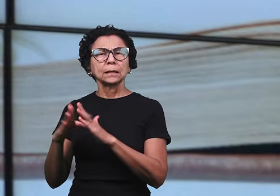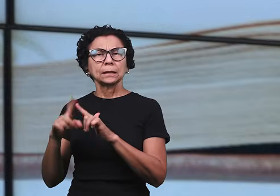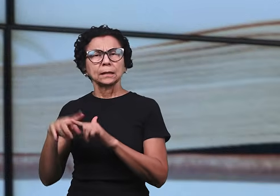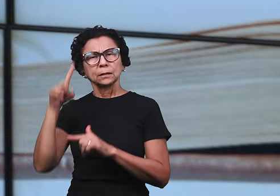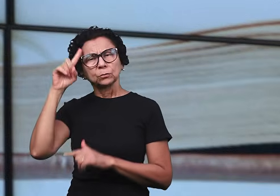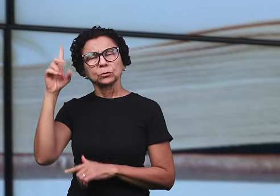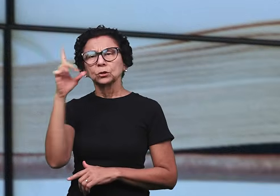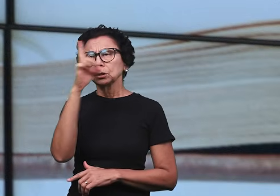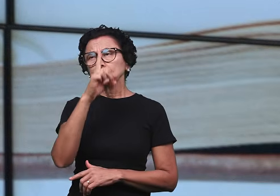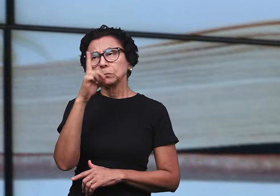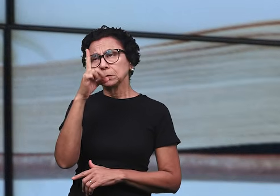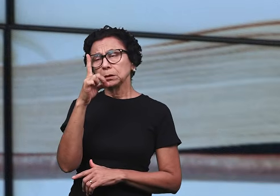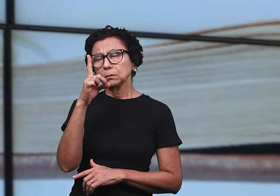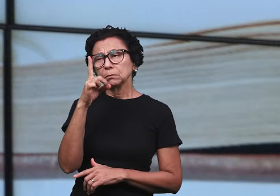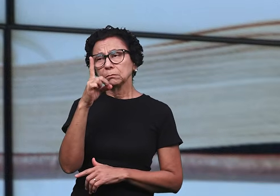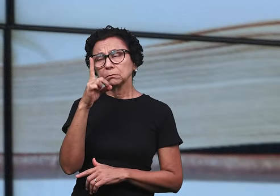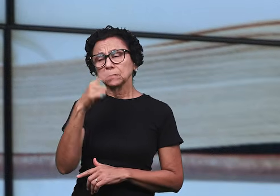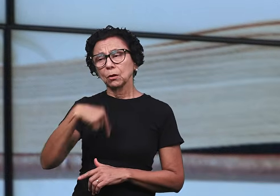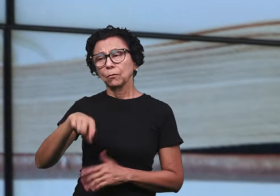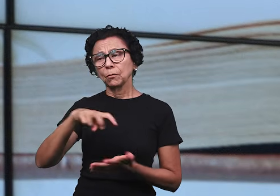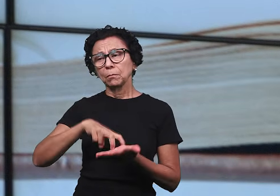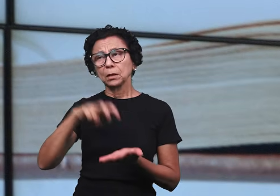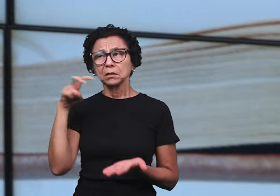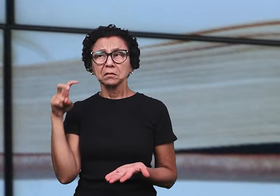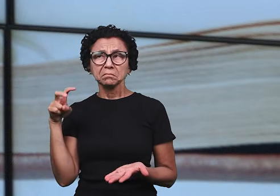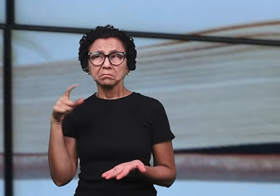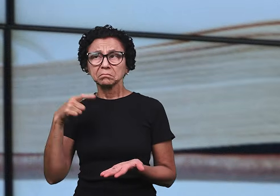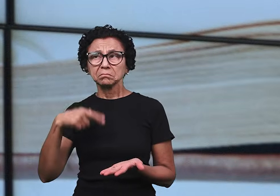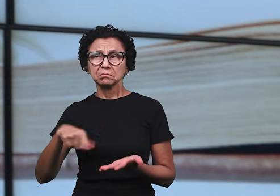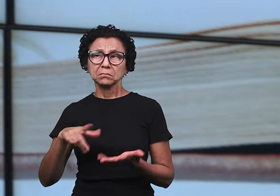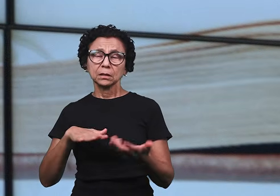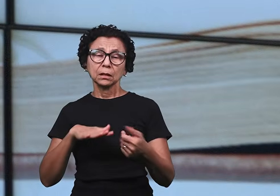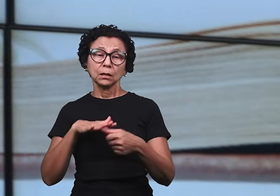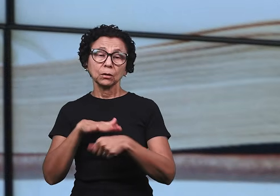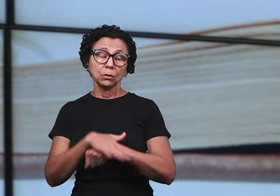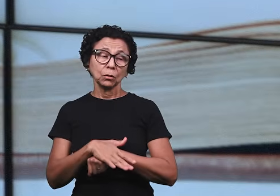ir à igreja no domingo. Eu vou pela manhã, eu vou à